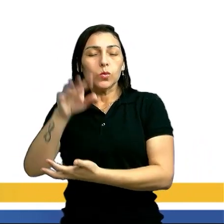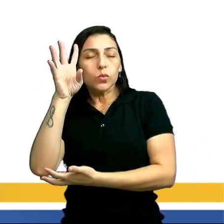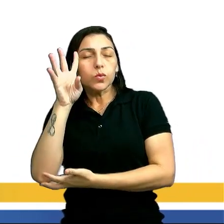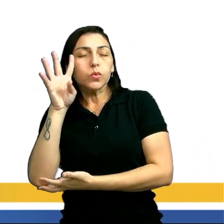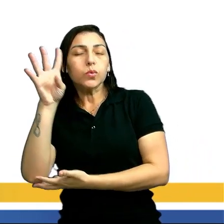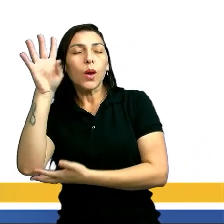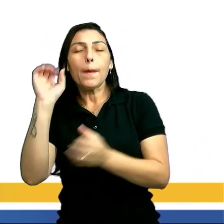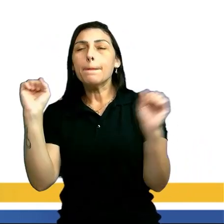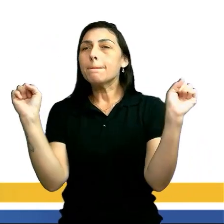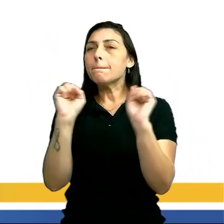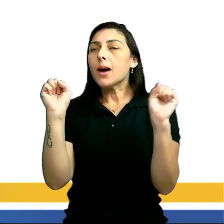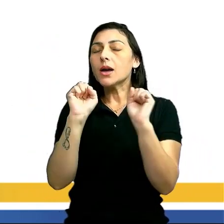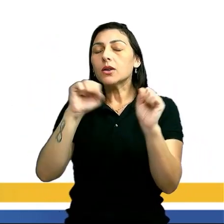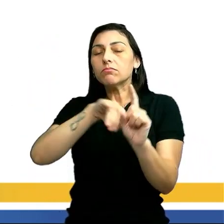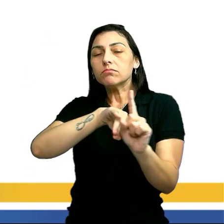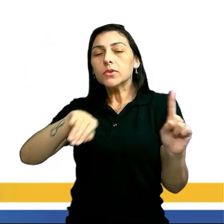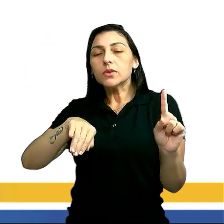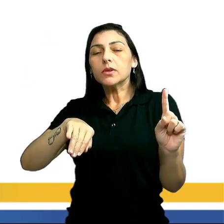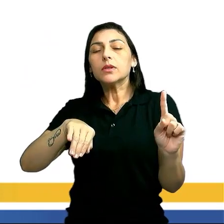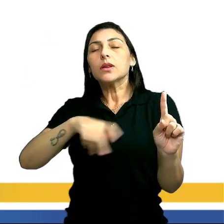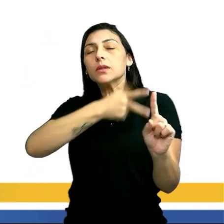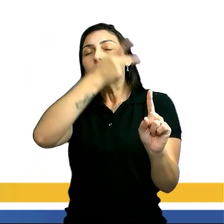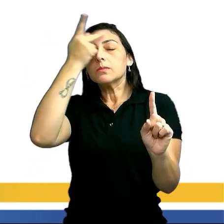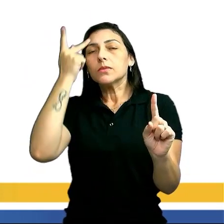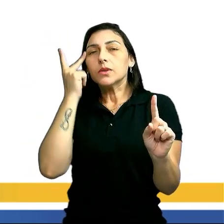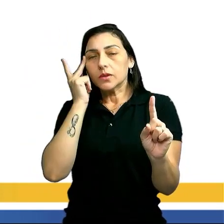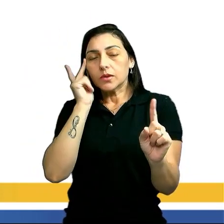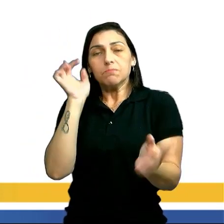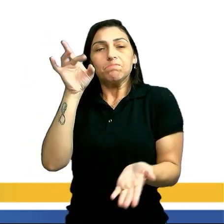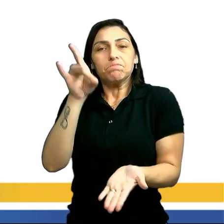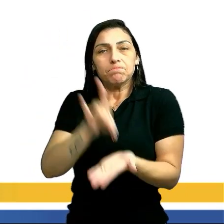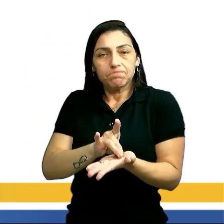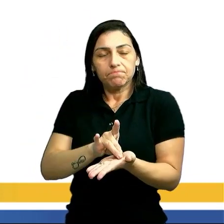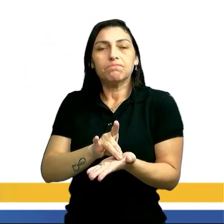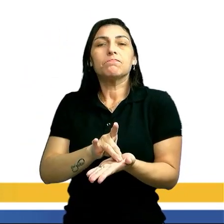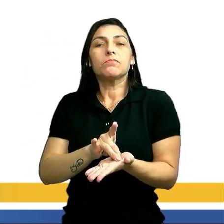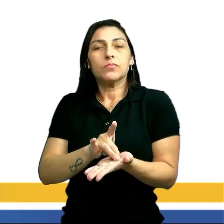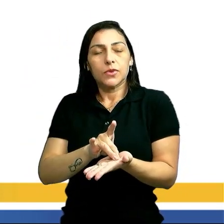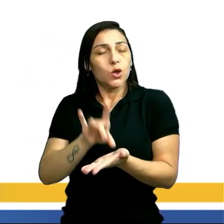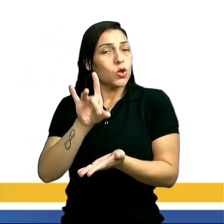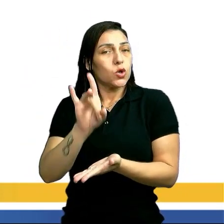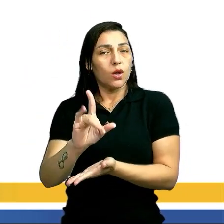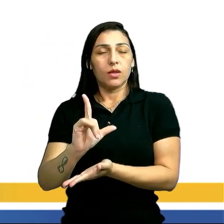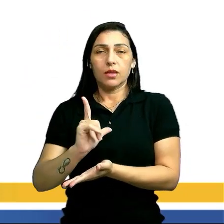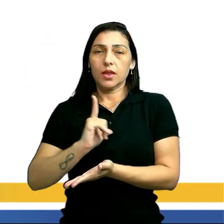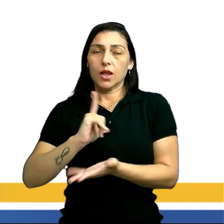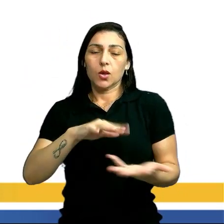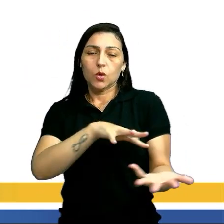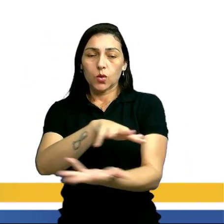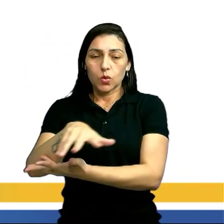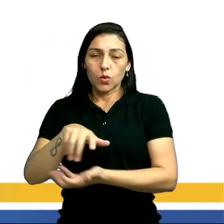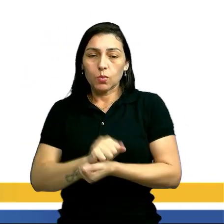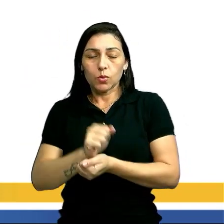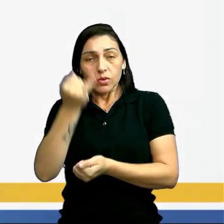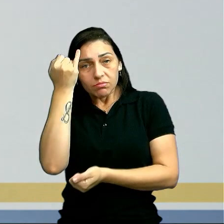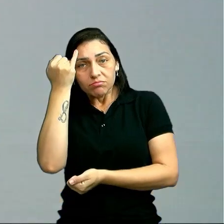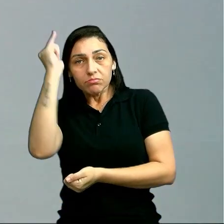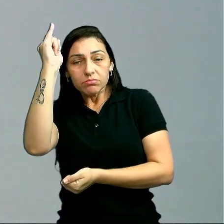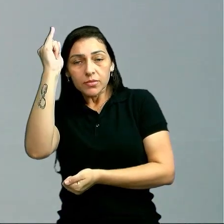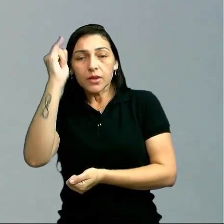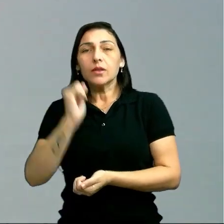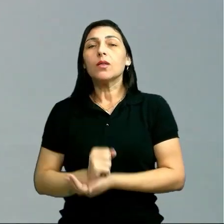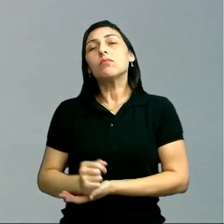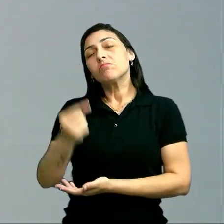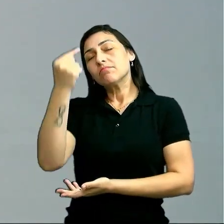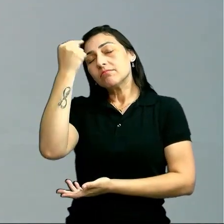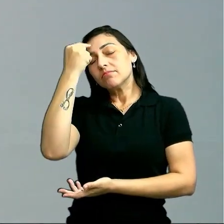ilusões, paixões, afastando as pessoas da verdade que só existe no mundo das ideias. Então, vamos